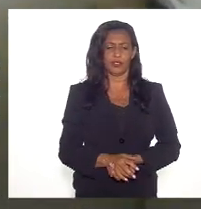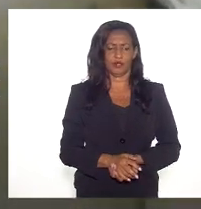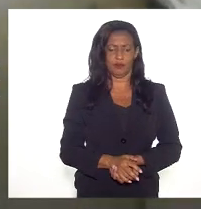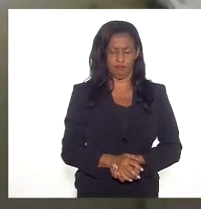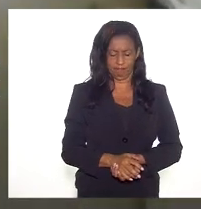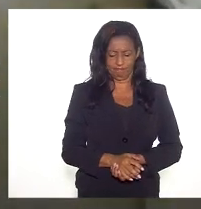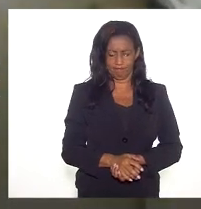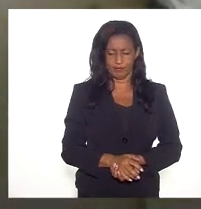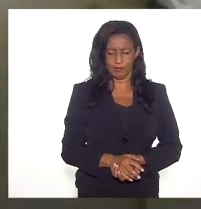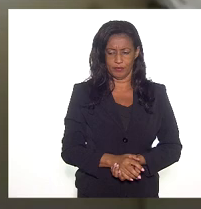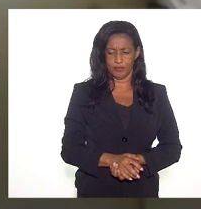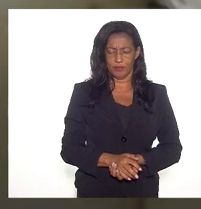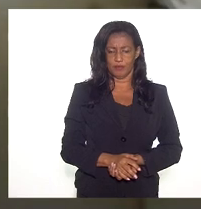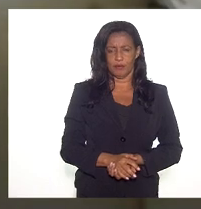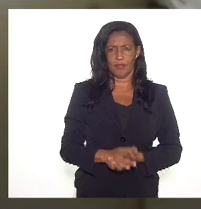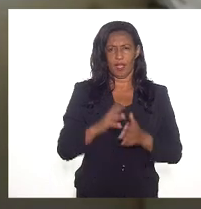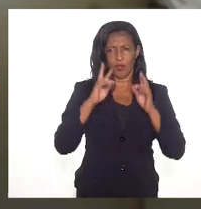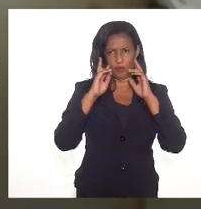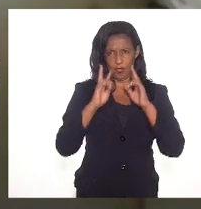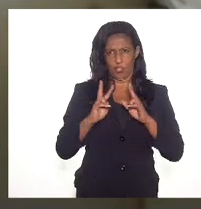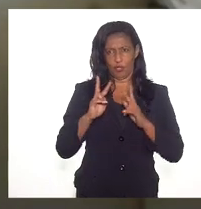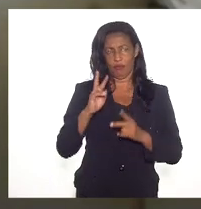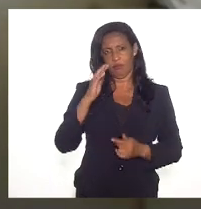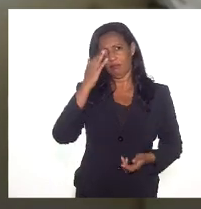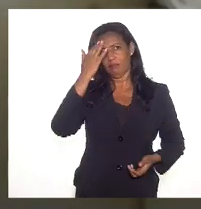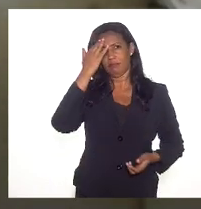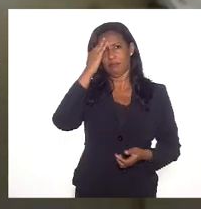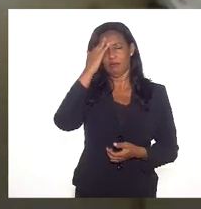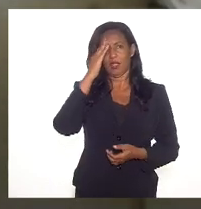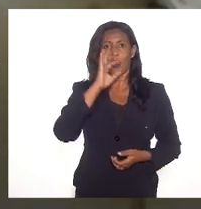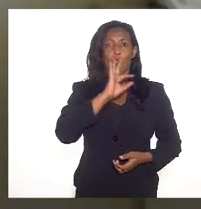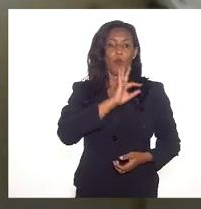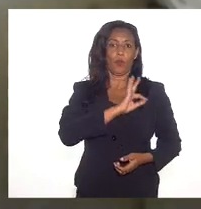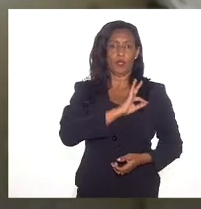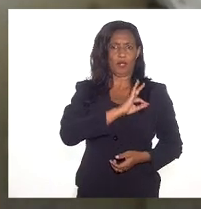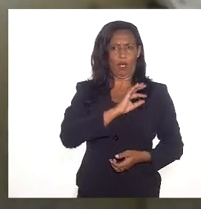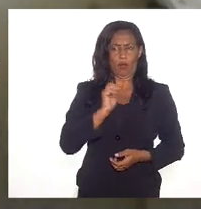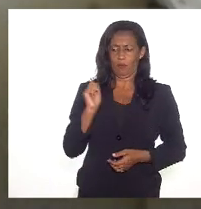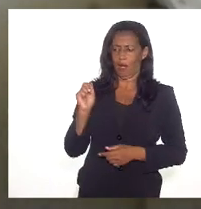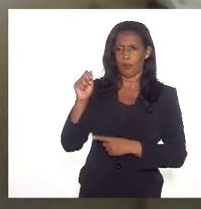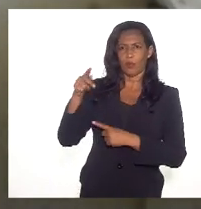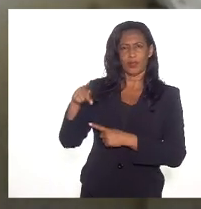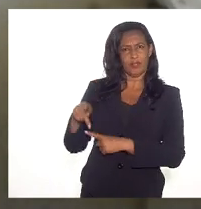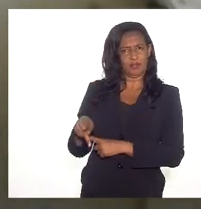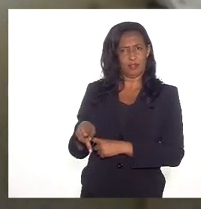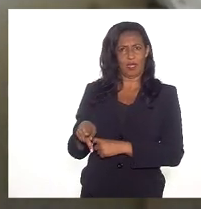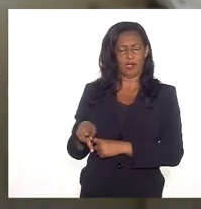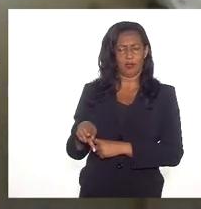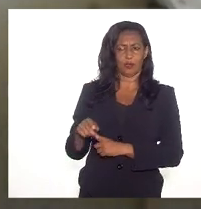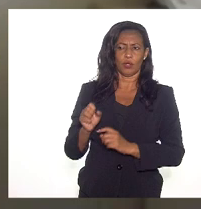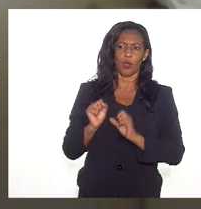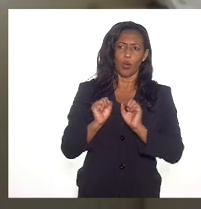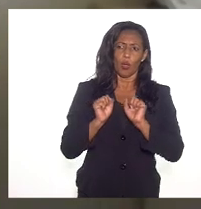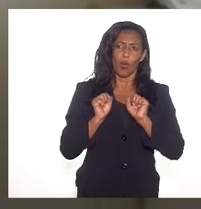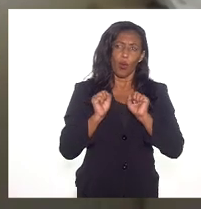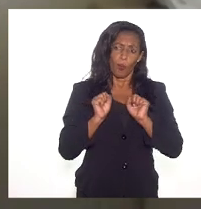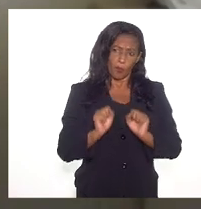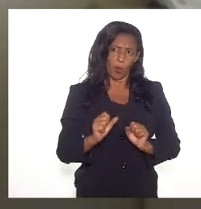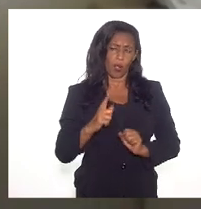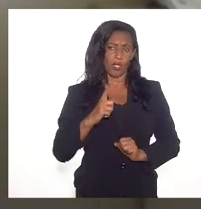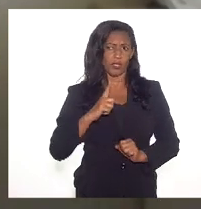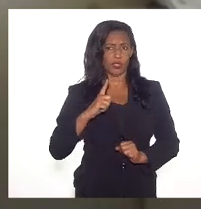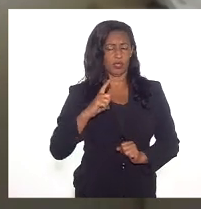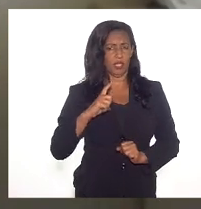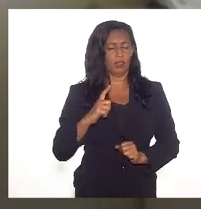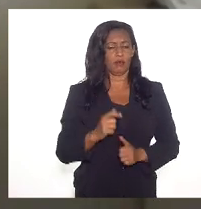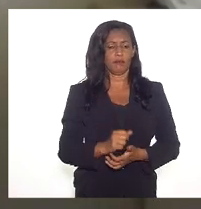com razoabilidade que o policial aposentado possa ter o